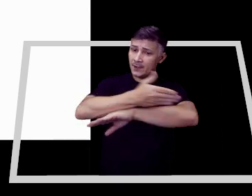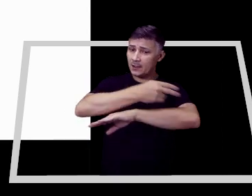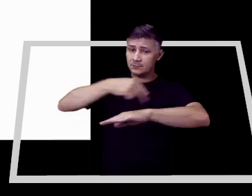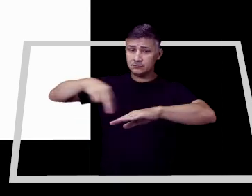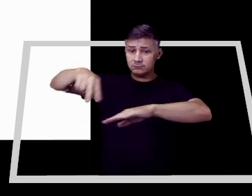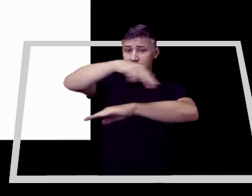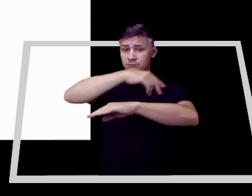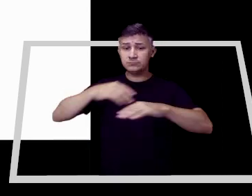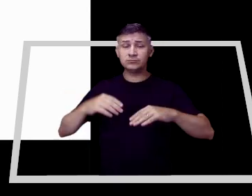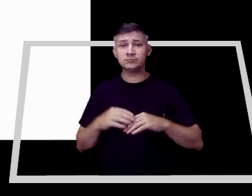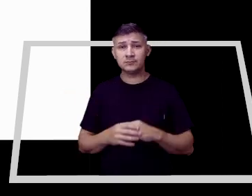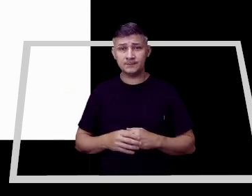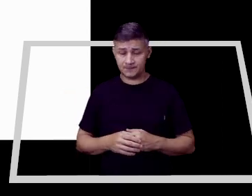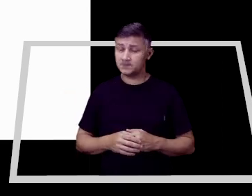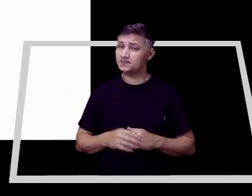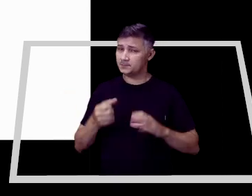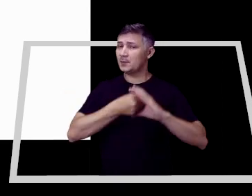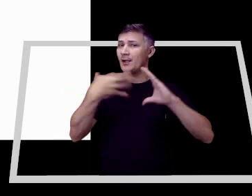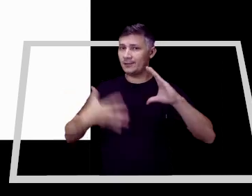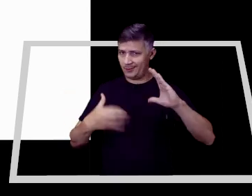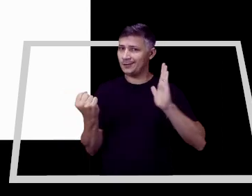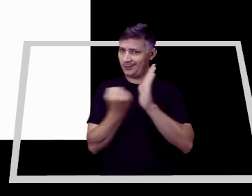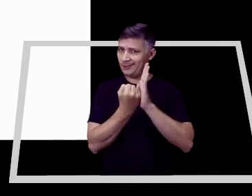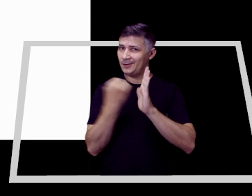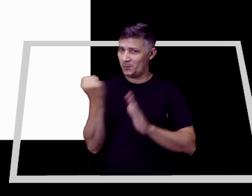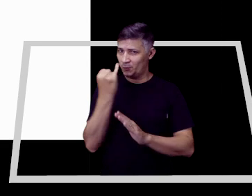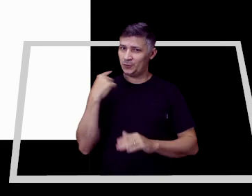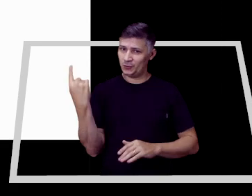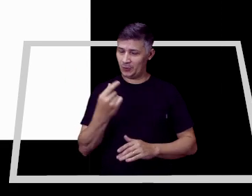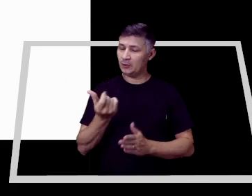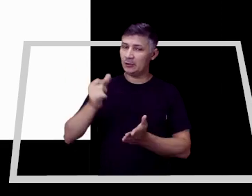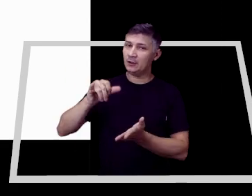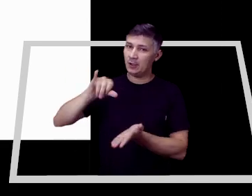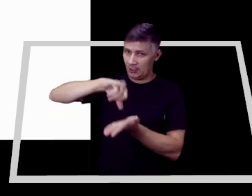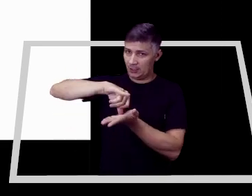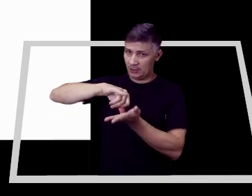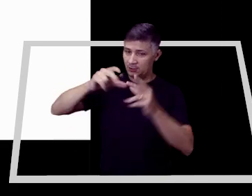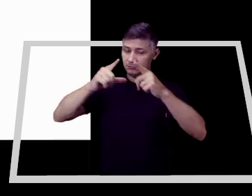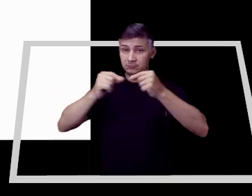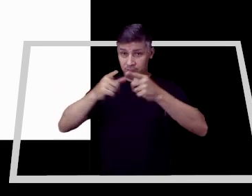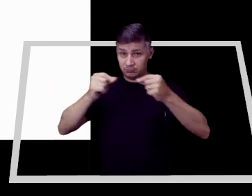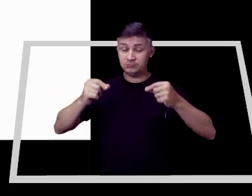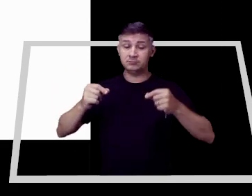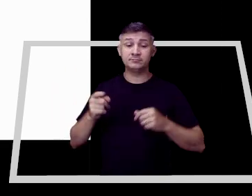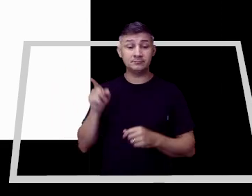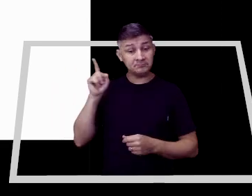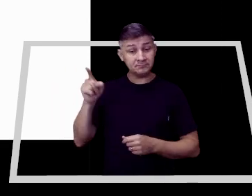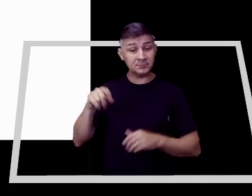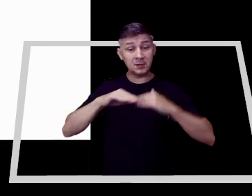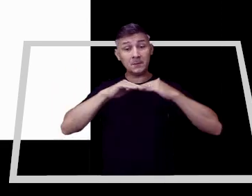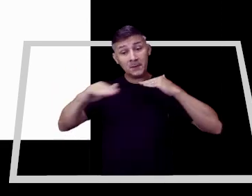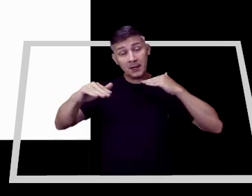essa passagem, uma característica muito marcante, né, na nossa capital, que é esse térreo público,